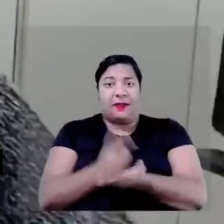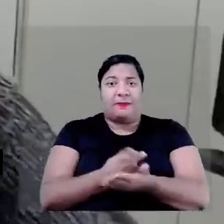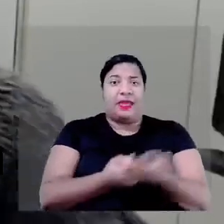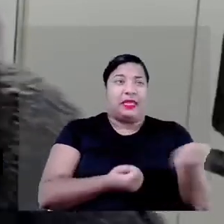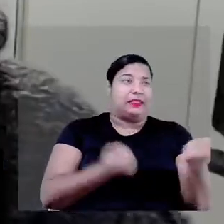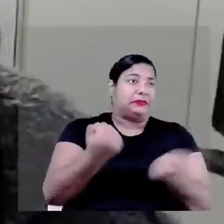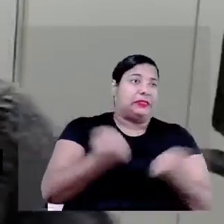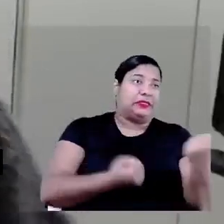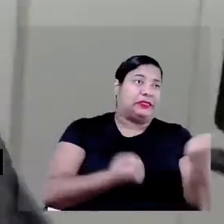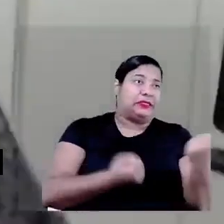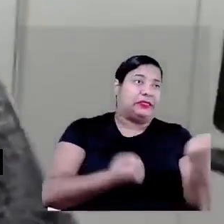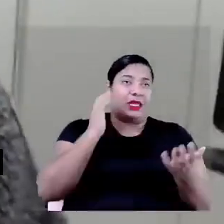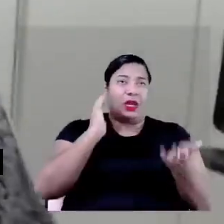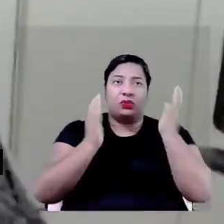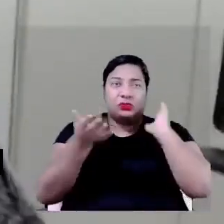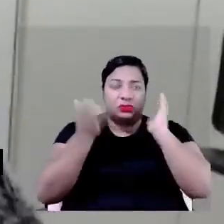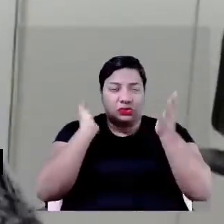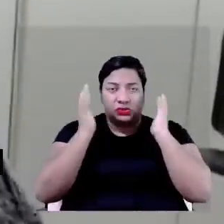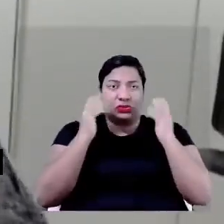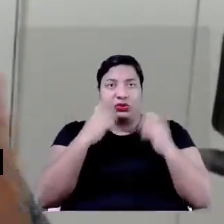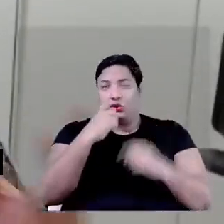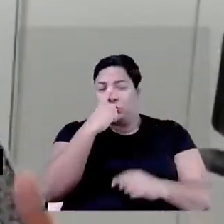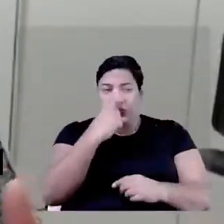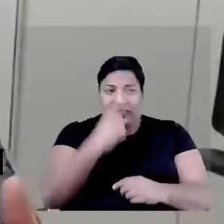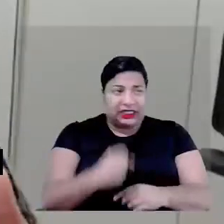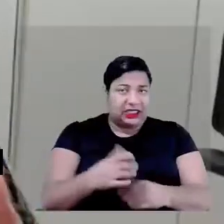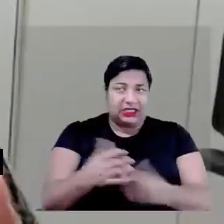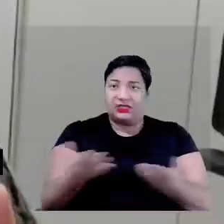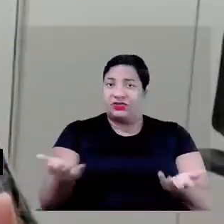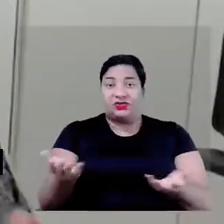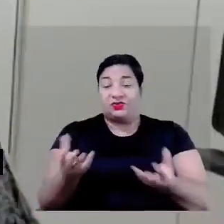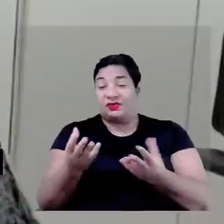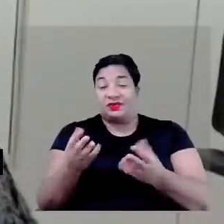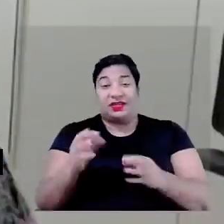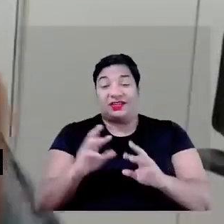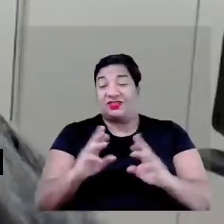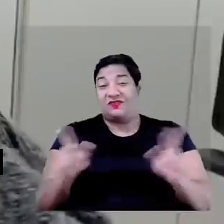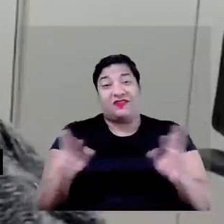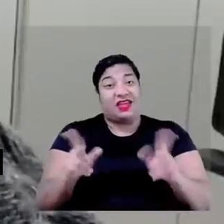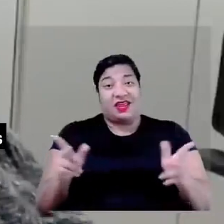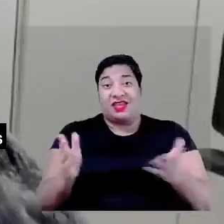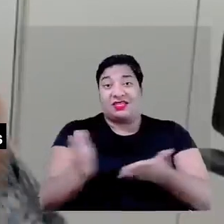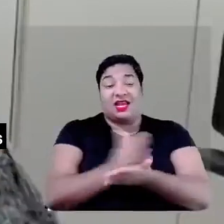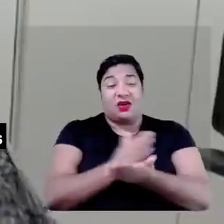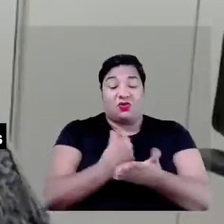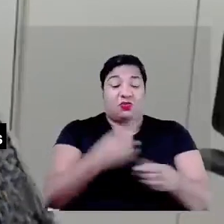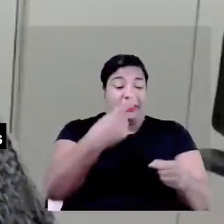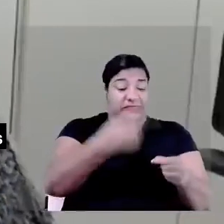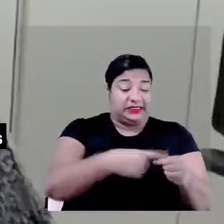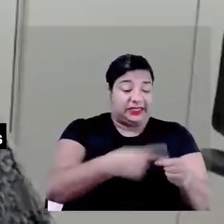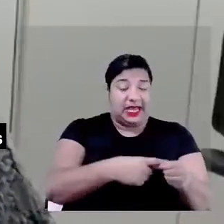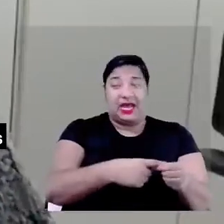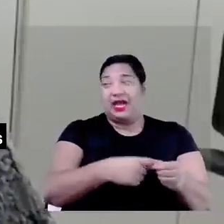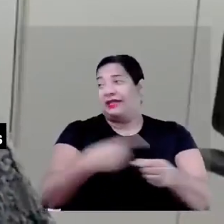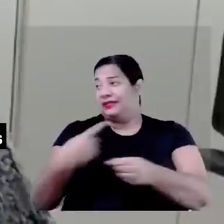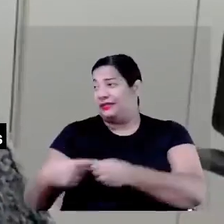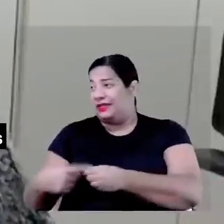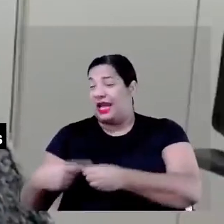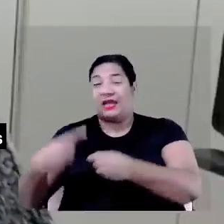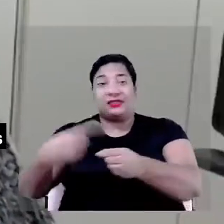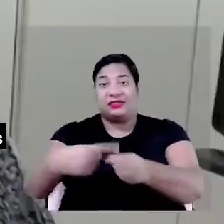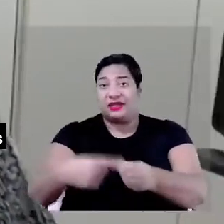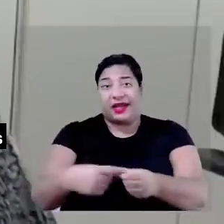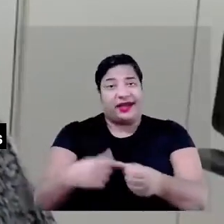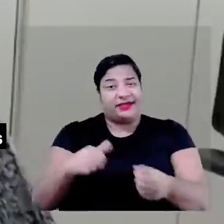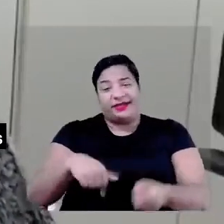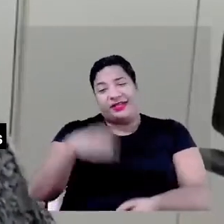seletiva e ainda serve o café. Então, são realidades muito distintas dentro da administração pública brasileira. Então, eu acho